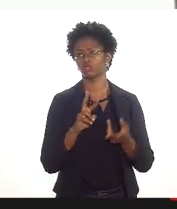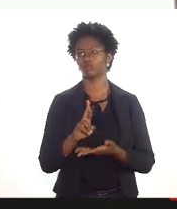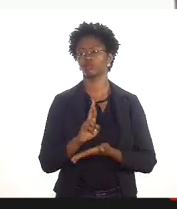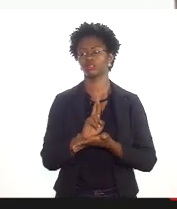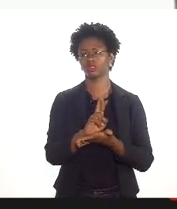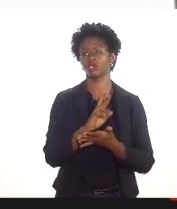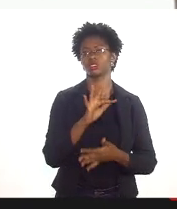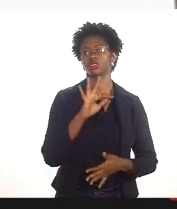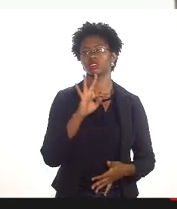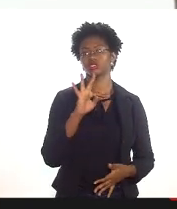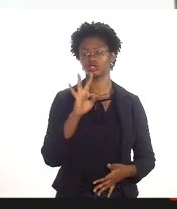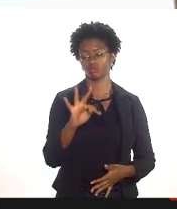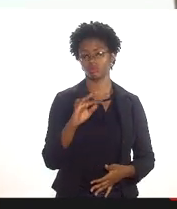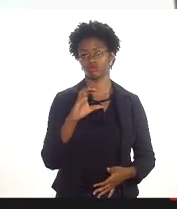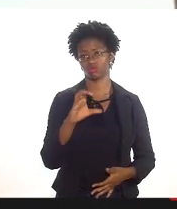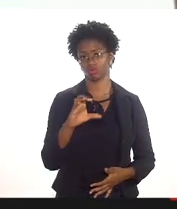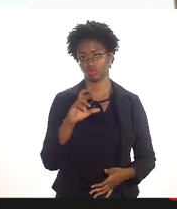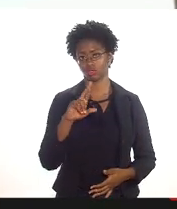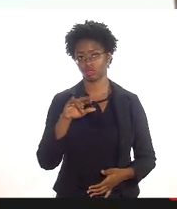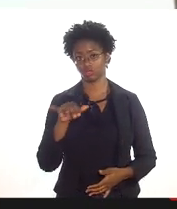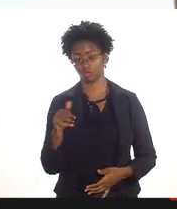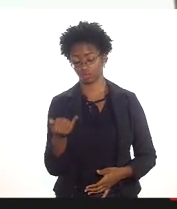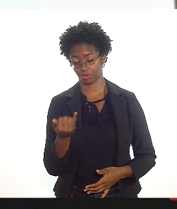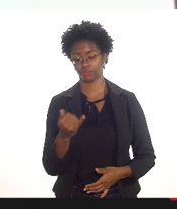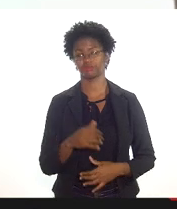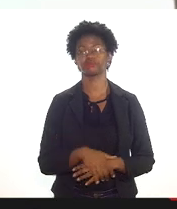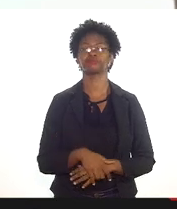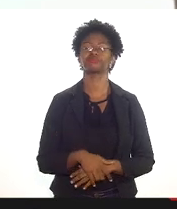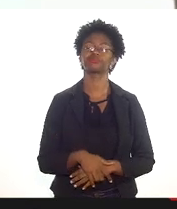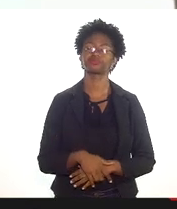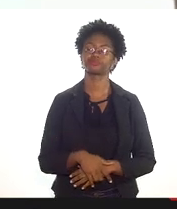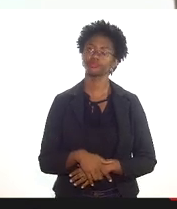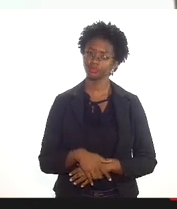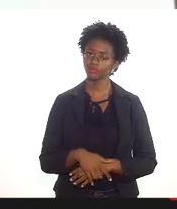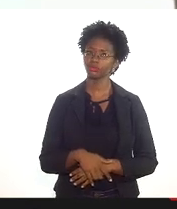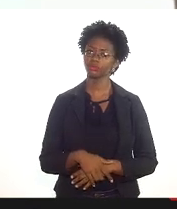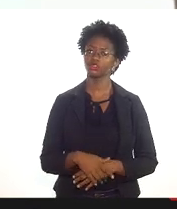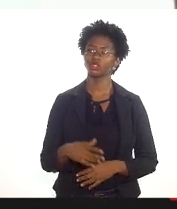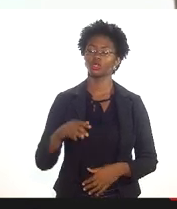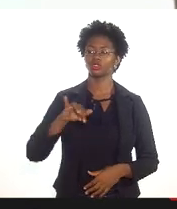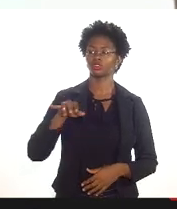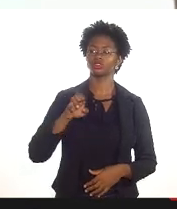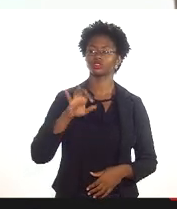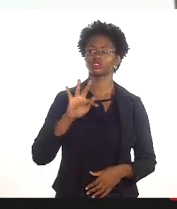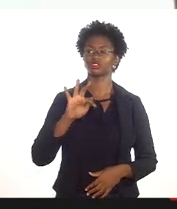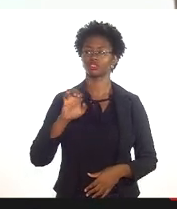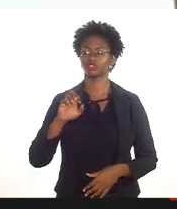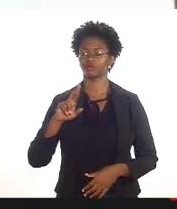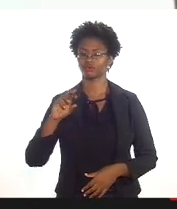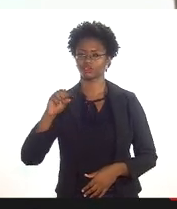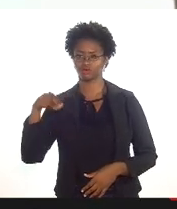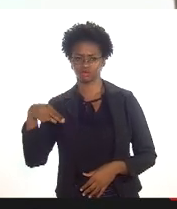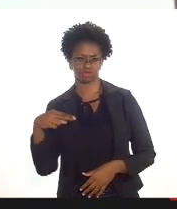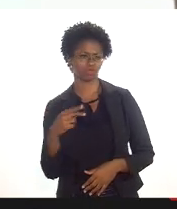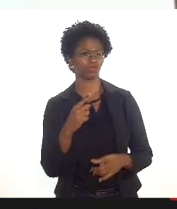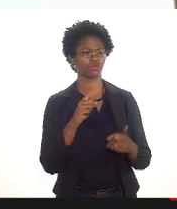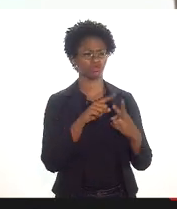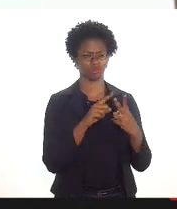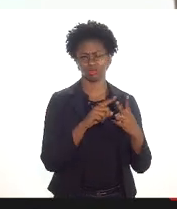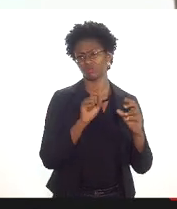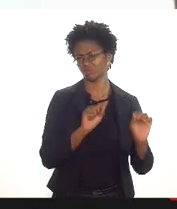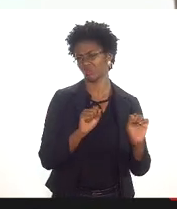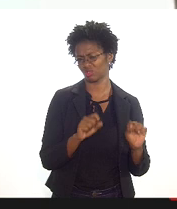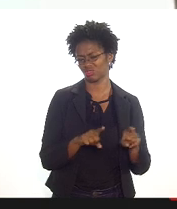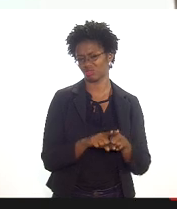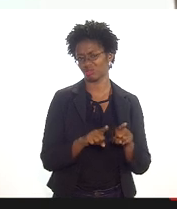Estado, Leonardo Menezes e Jefferson Correia, se querem levantar alguma questão para a doutora